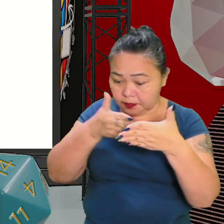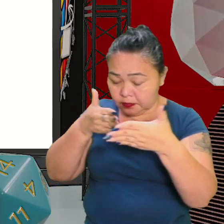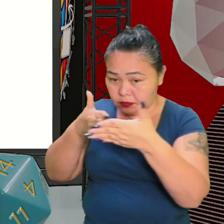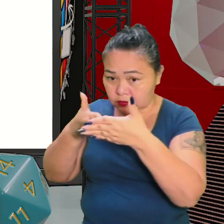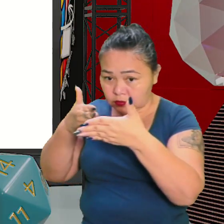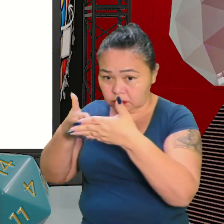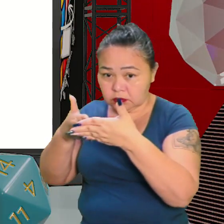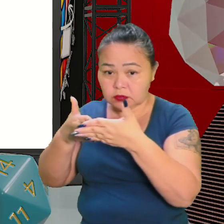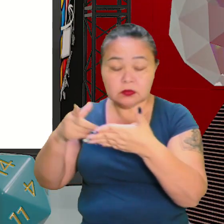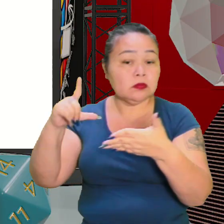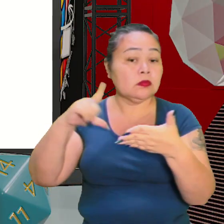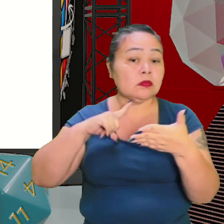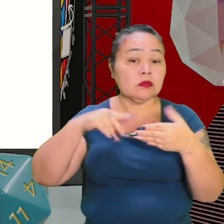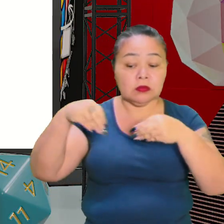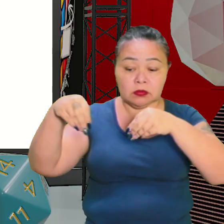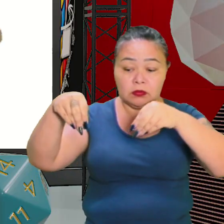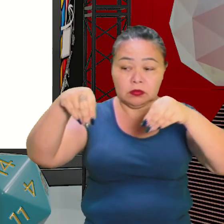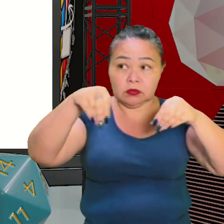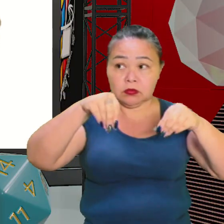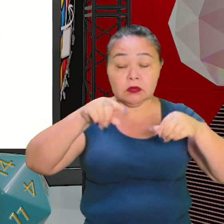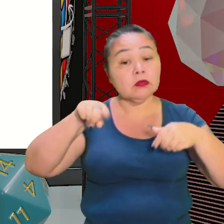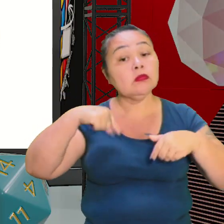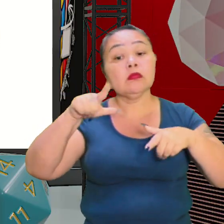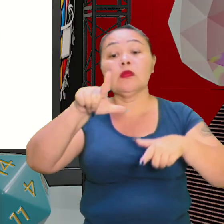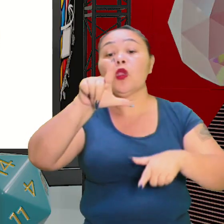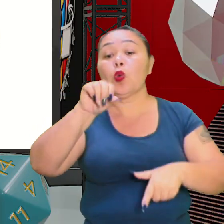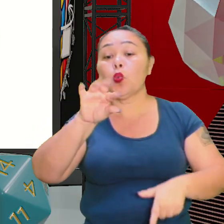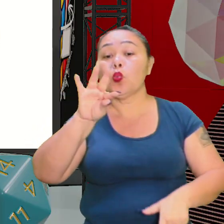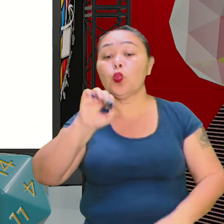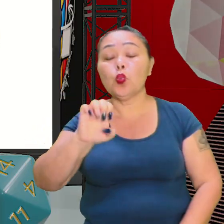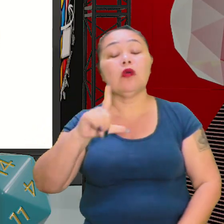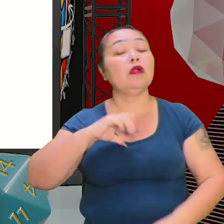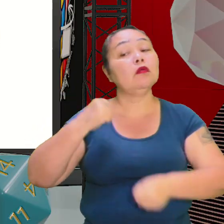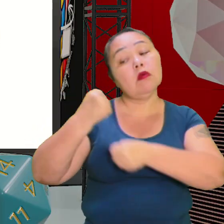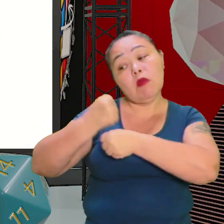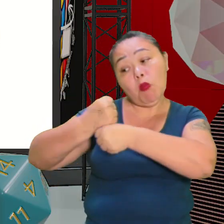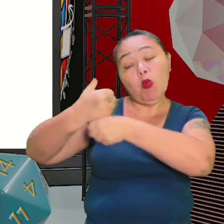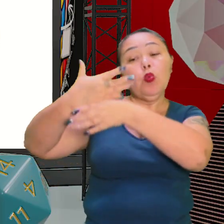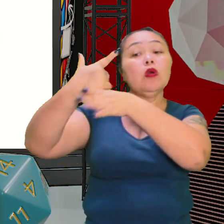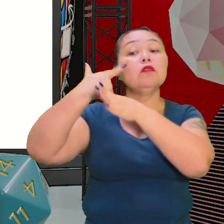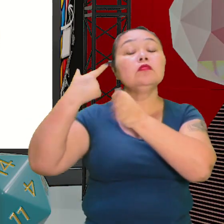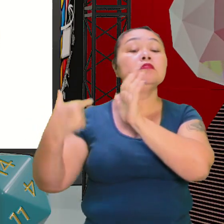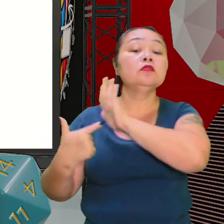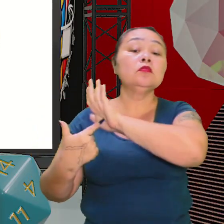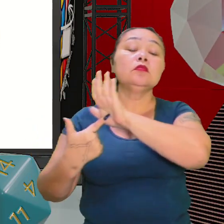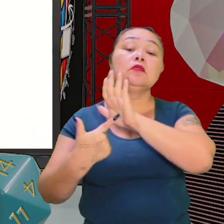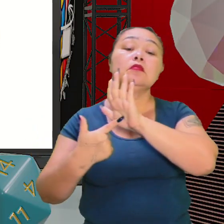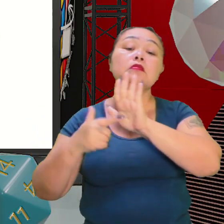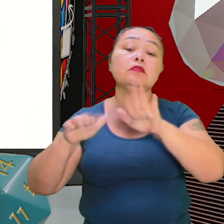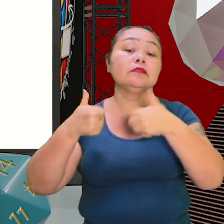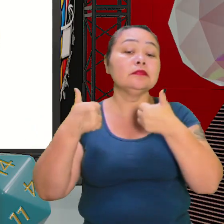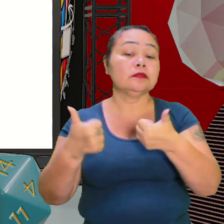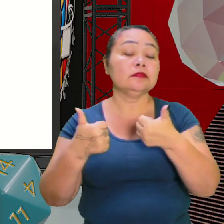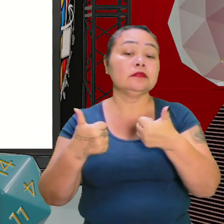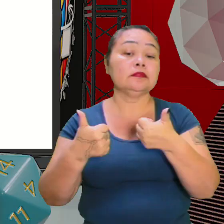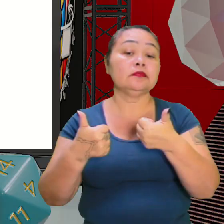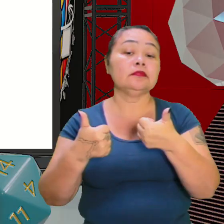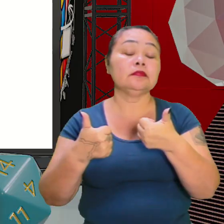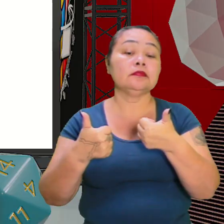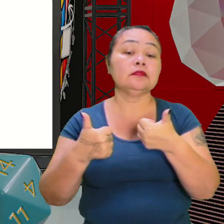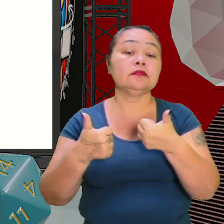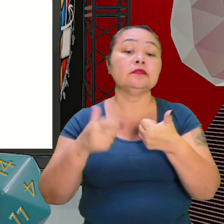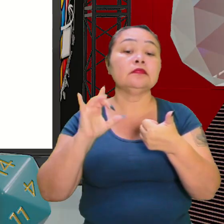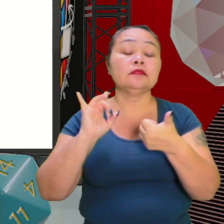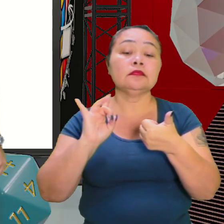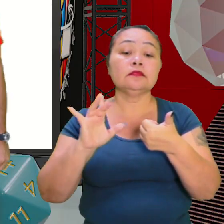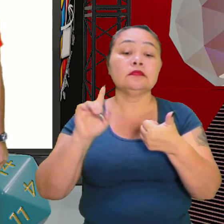limites, né, territorial, com os nossos lotes, aí falamos do muro, mostramos para vocês os muros, beleza.